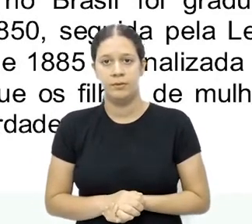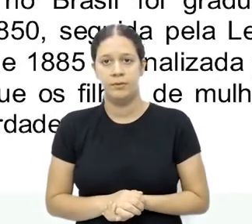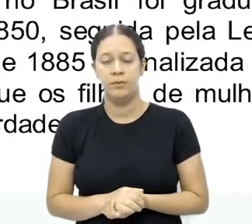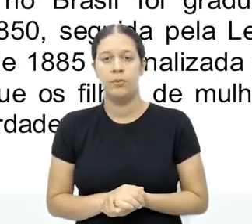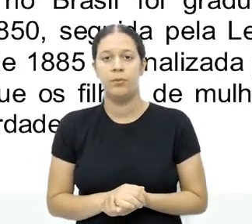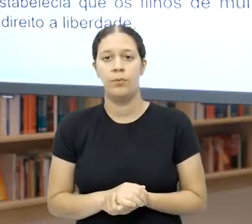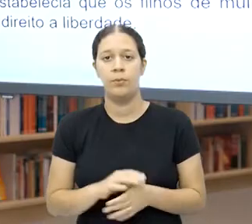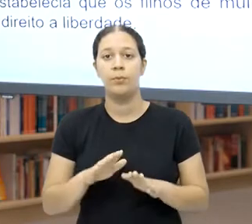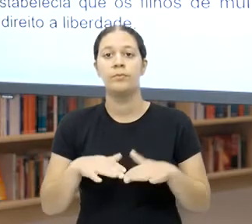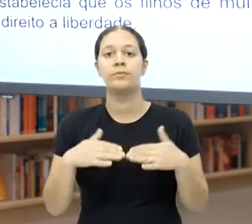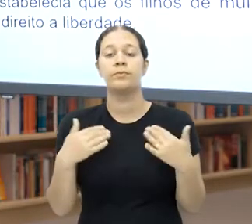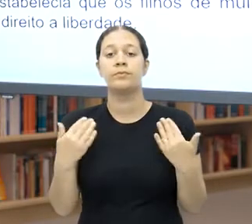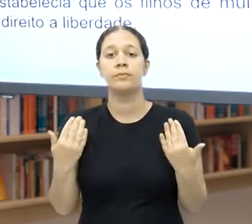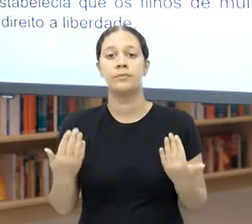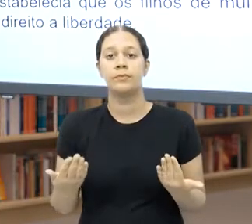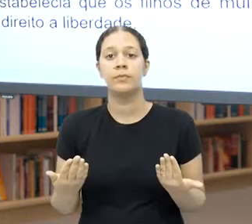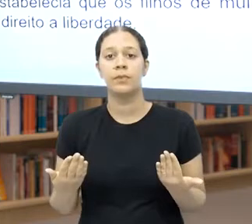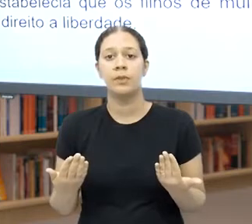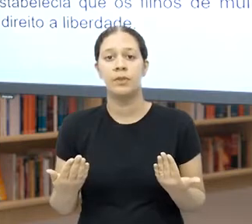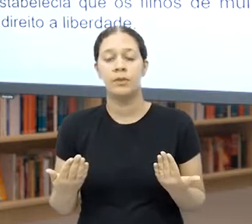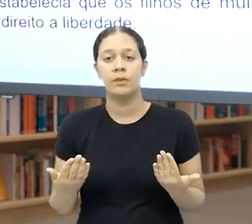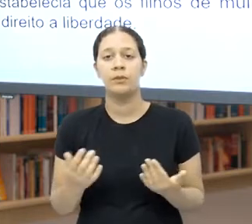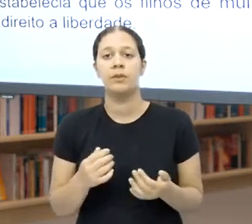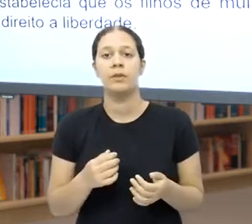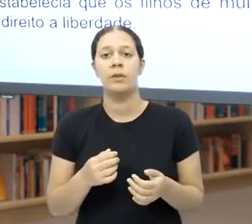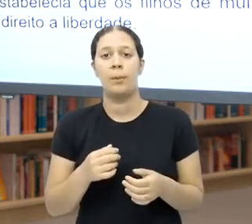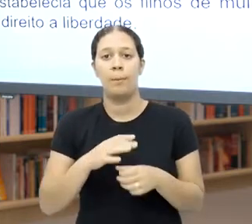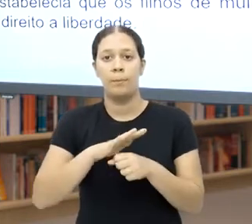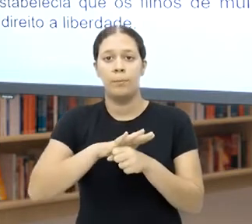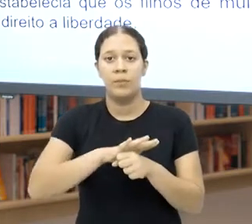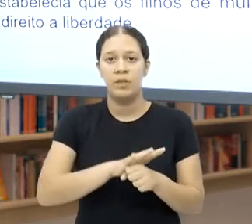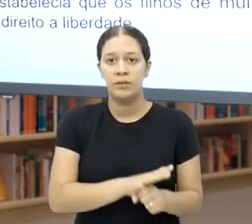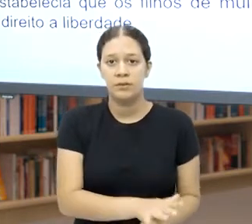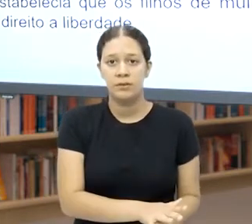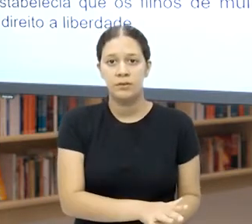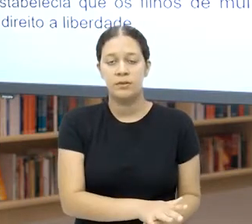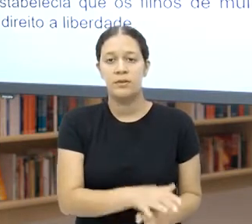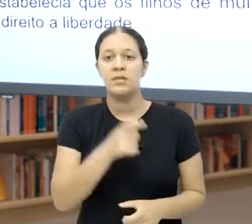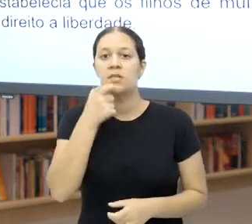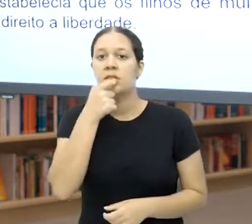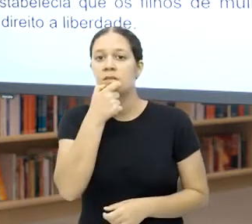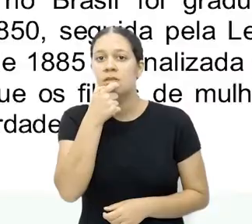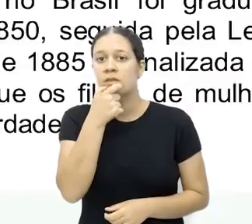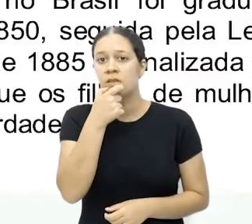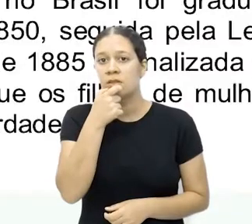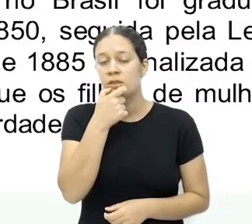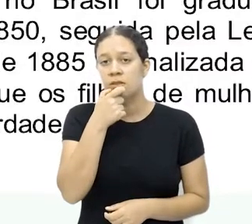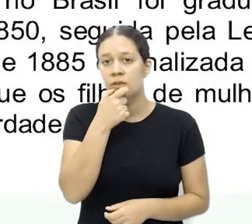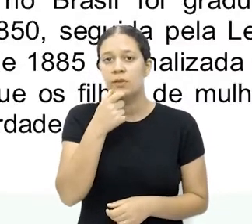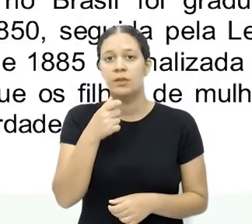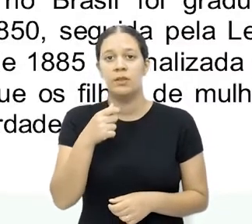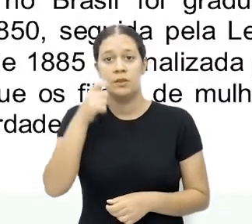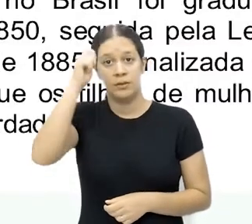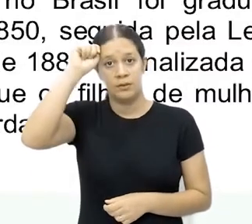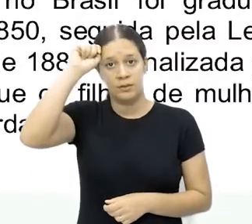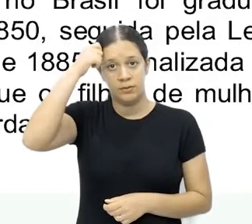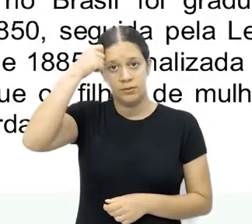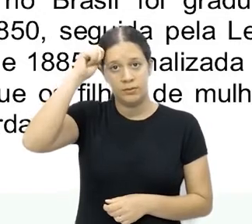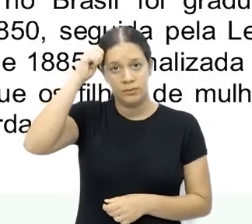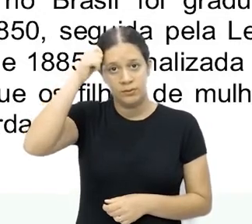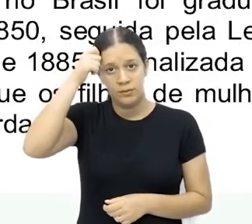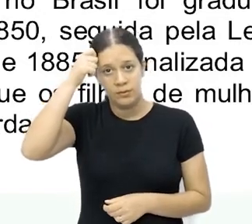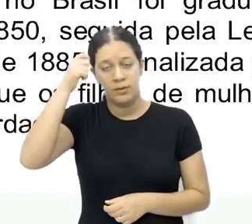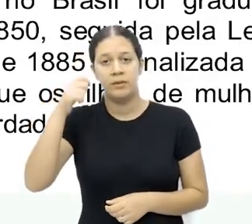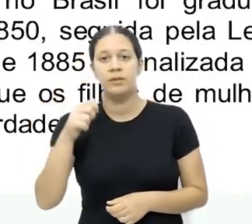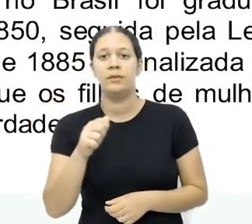destacam-se qual? As pressões inglesas sobre o tráfico negreiro e a